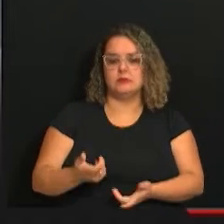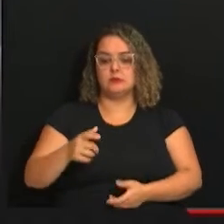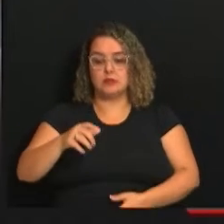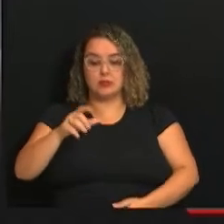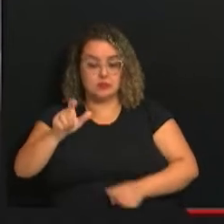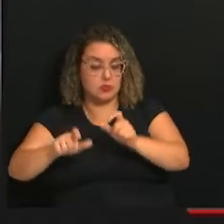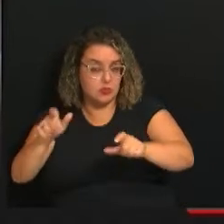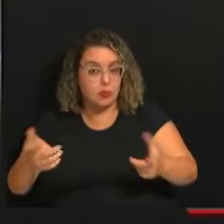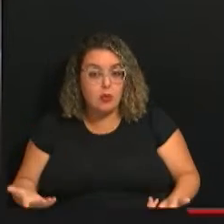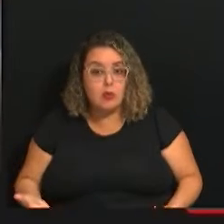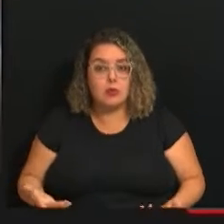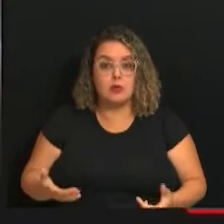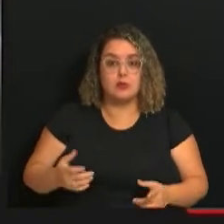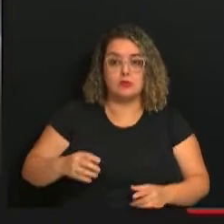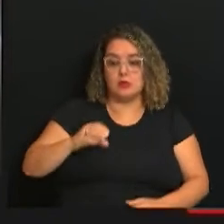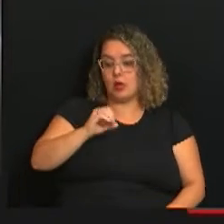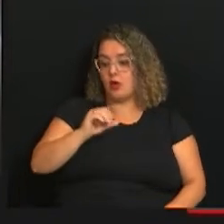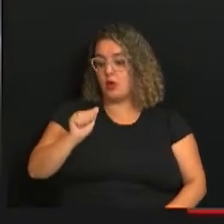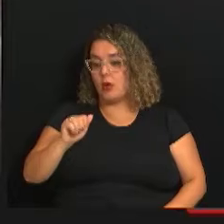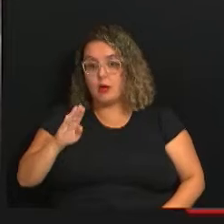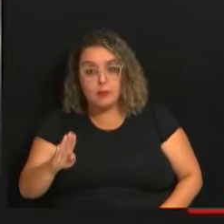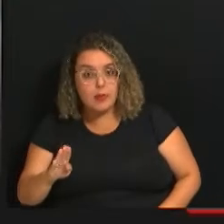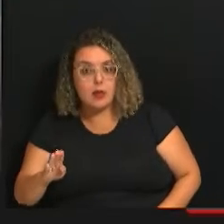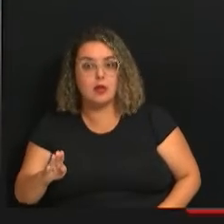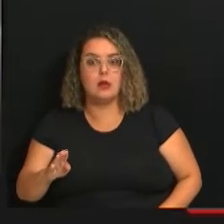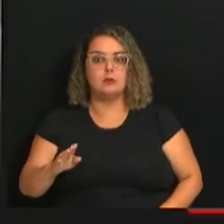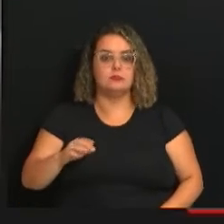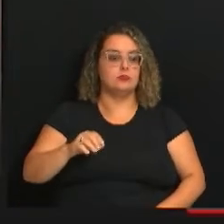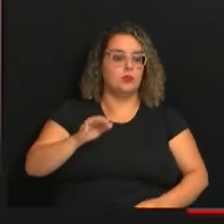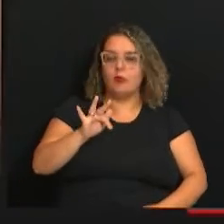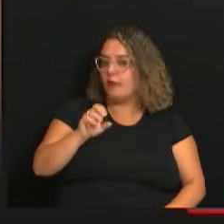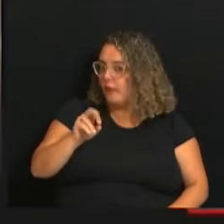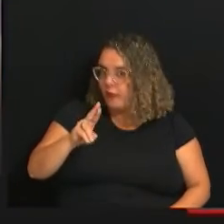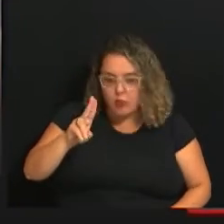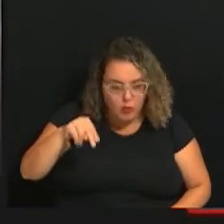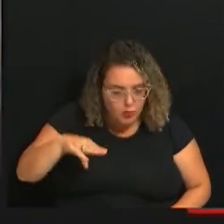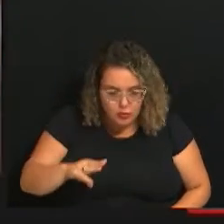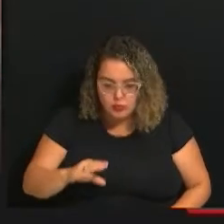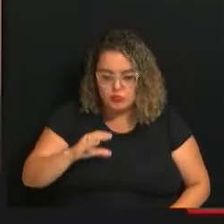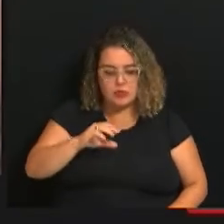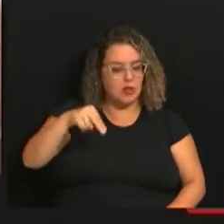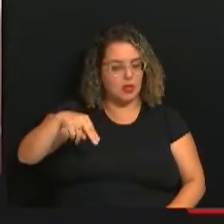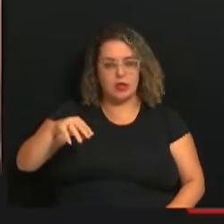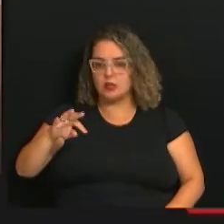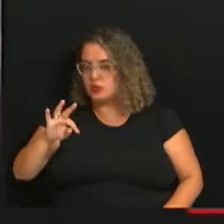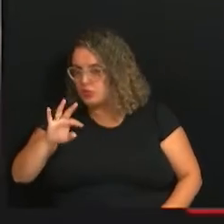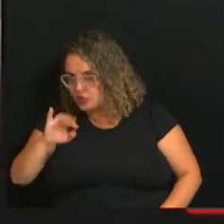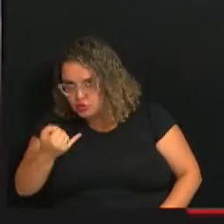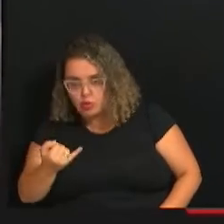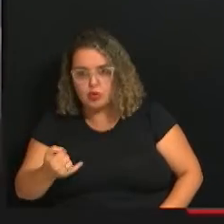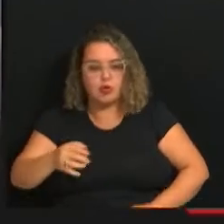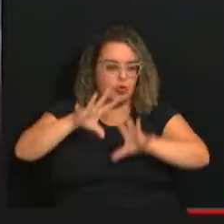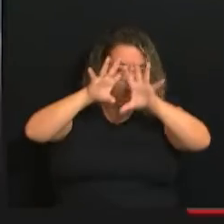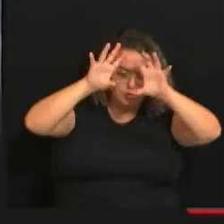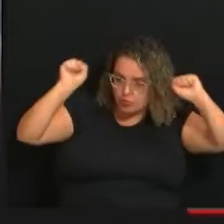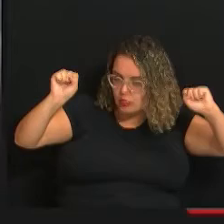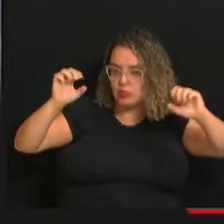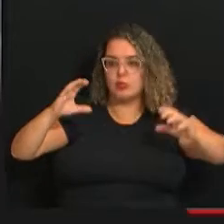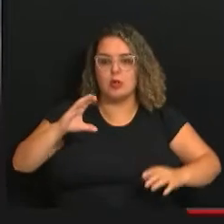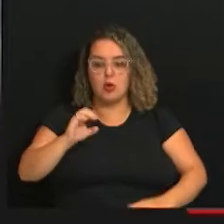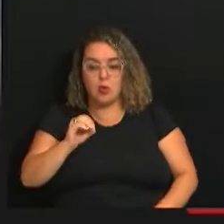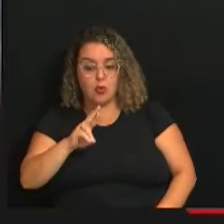glamour disso? Nenhum, de fato, realmente não é complicado. E quando eu me aposentei, Gabriel, eu tinha